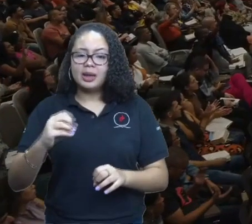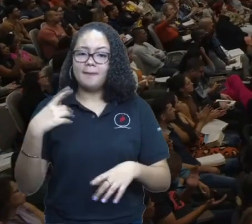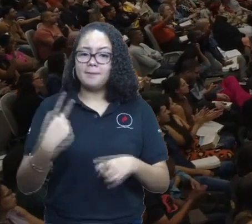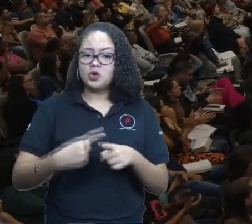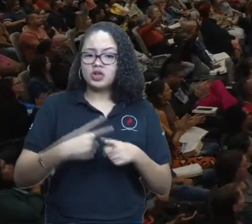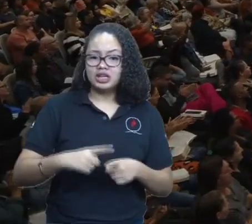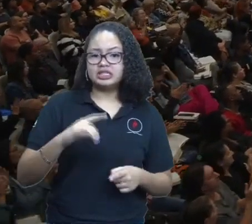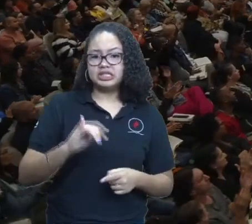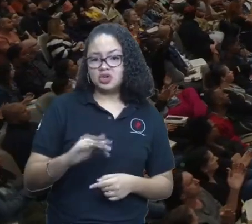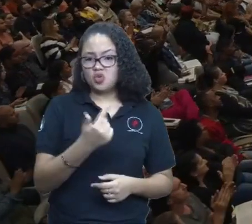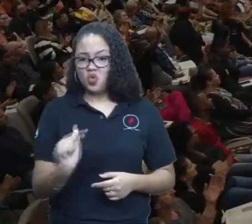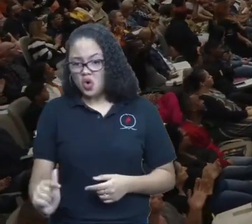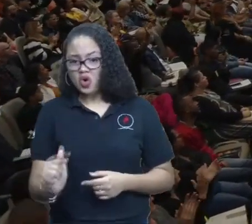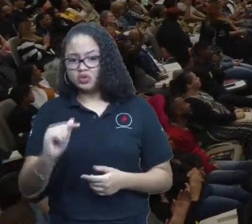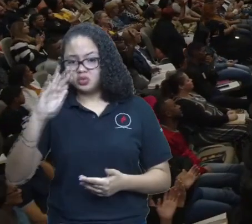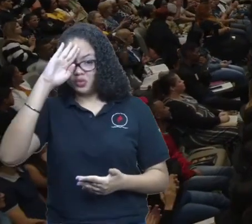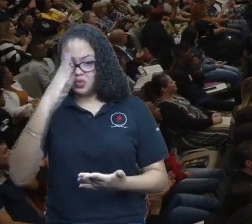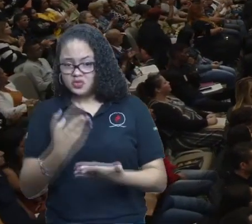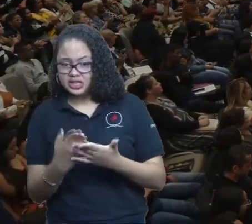bom